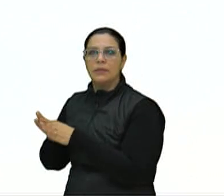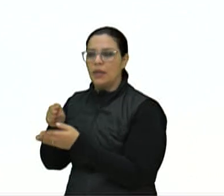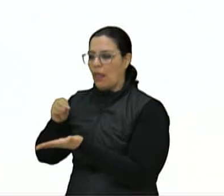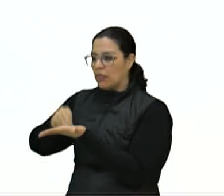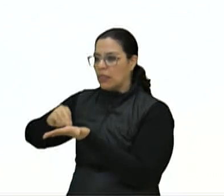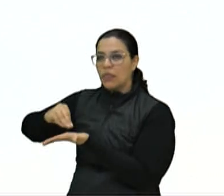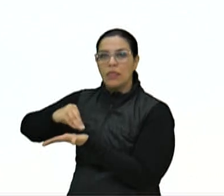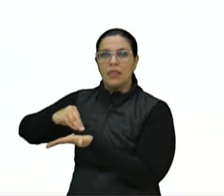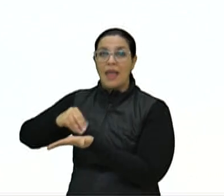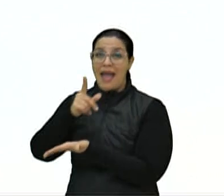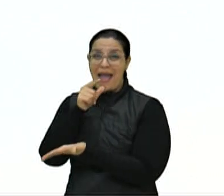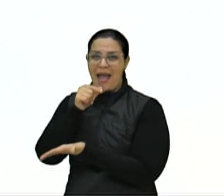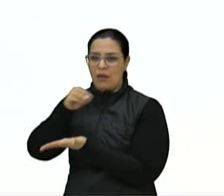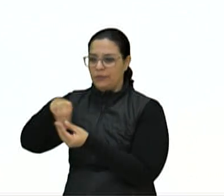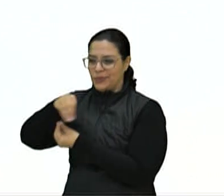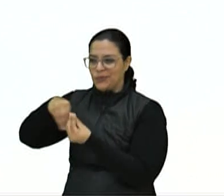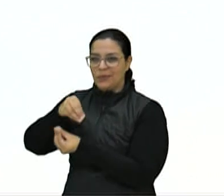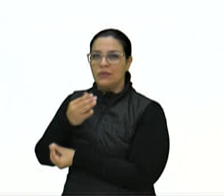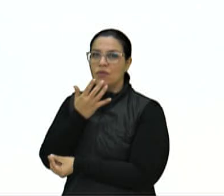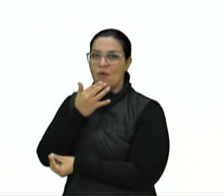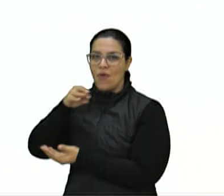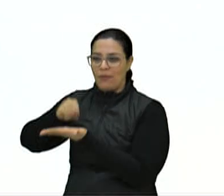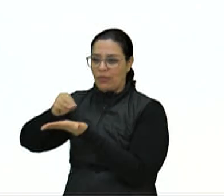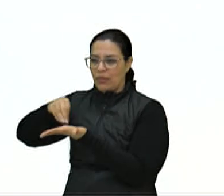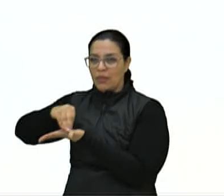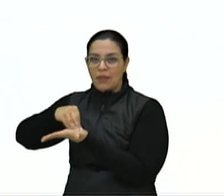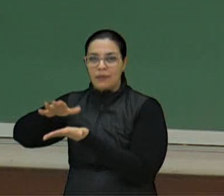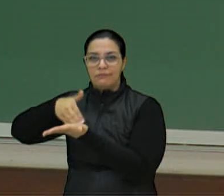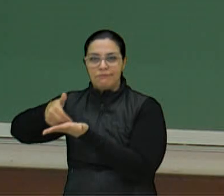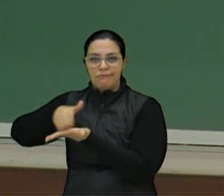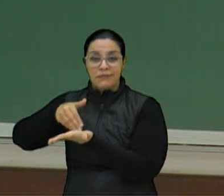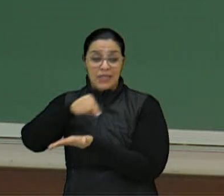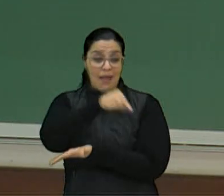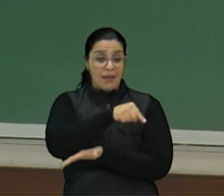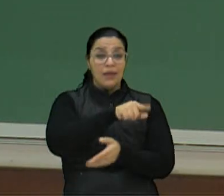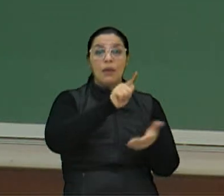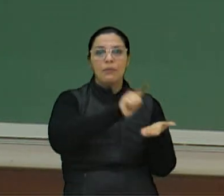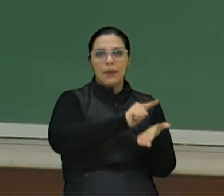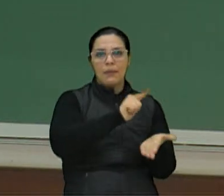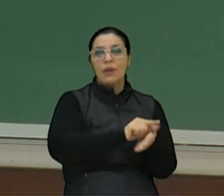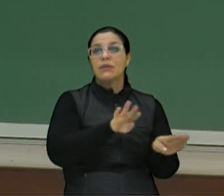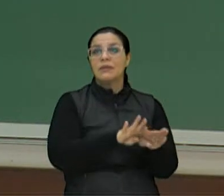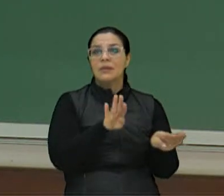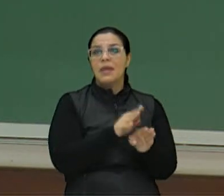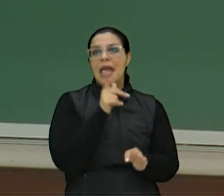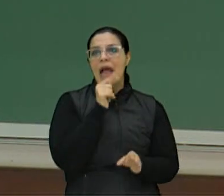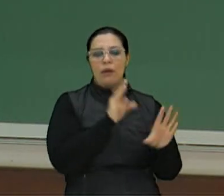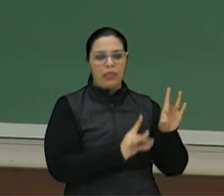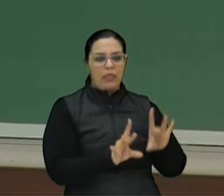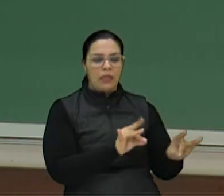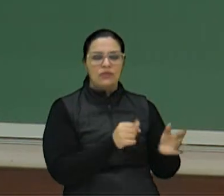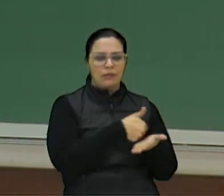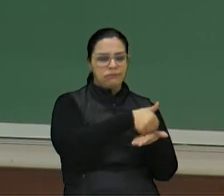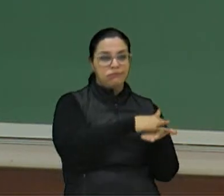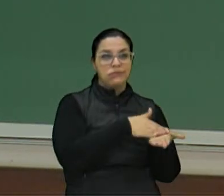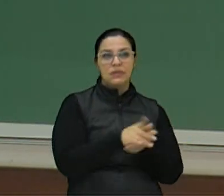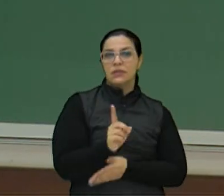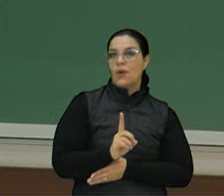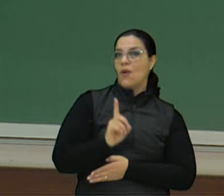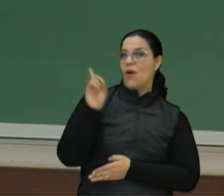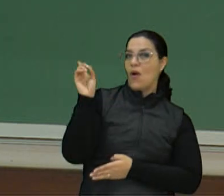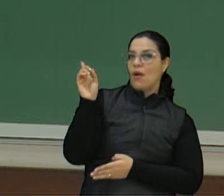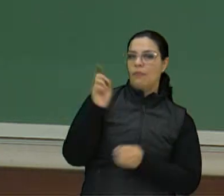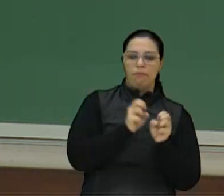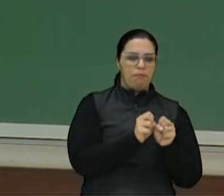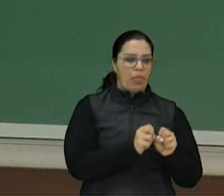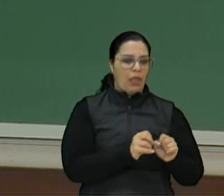materiais principais que a gente usa, além do pigmento, né, estarão bem molhados. Do lado direito, uma imagem